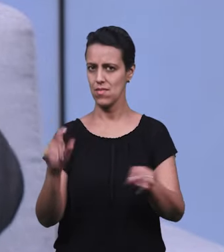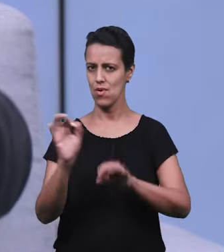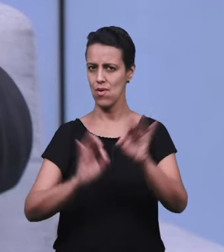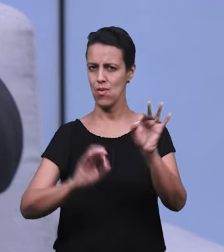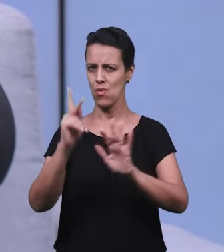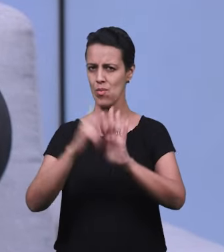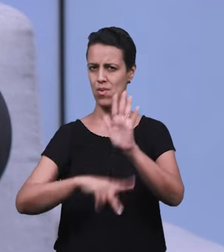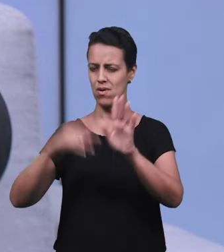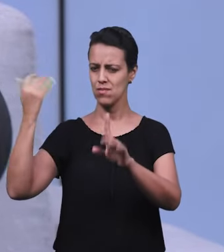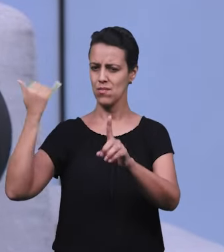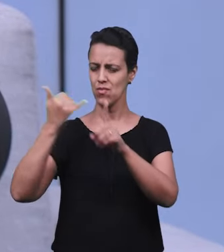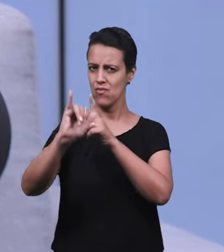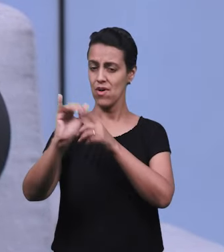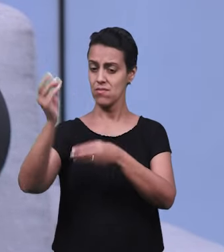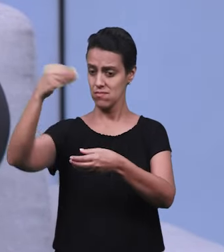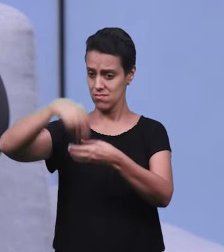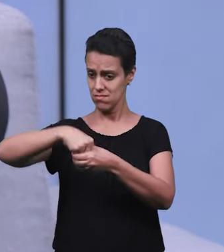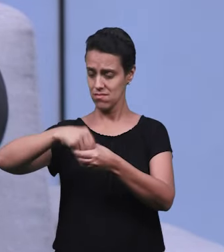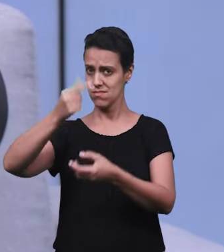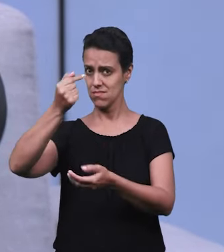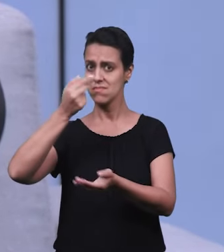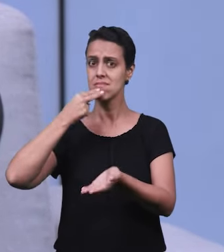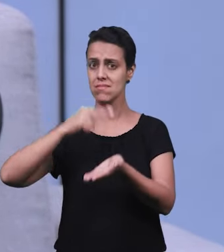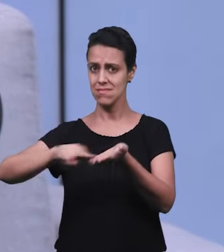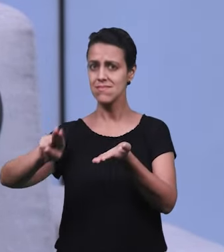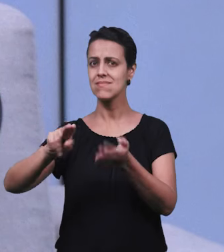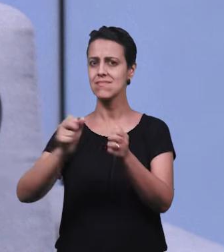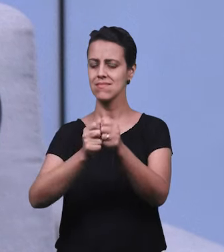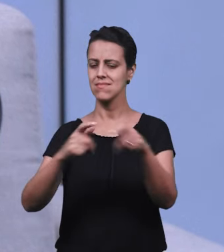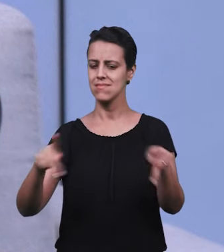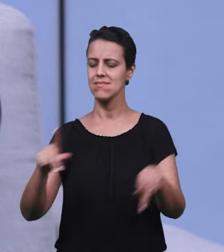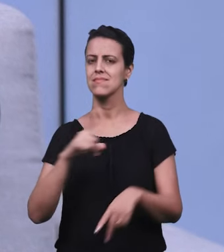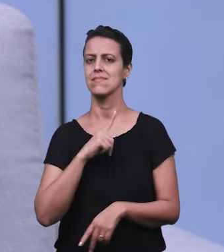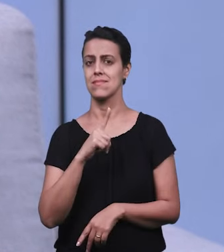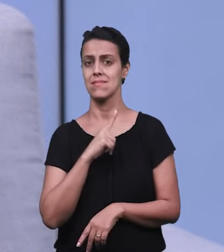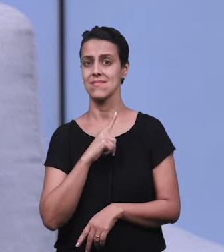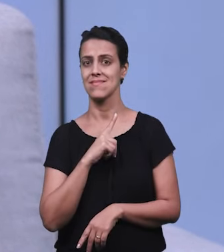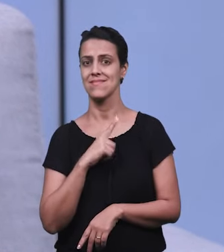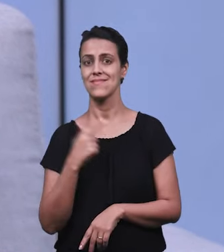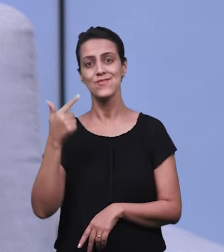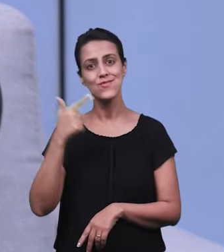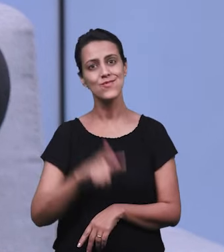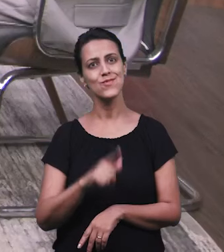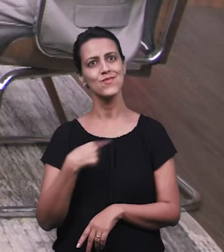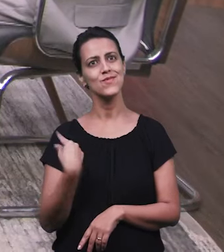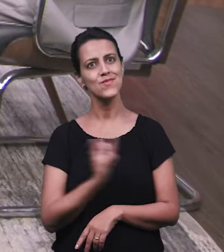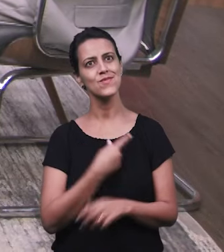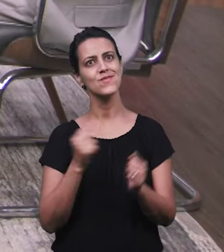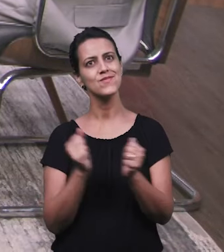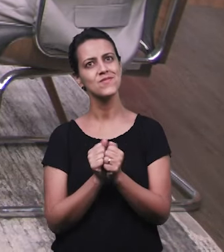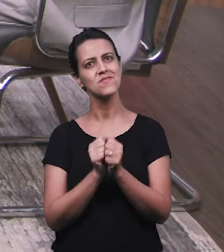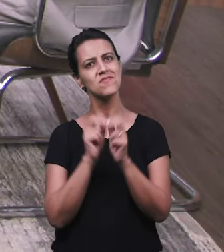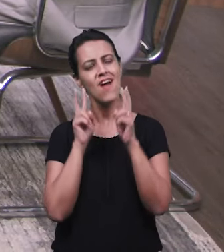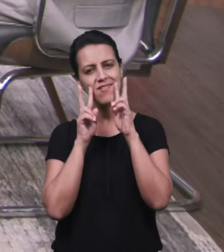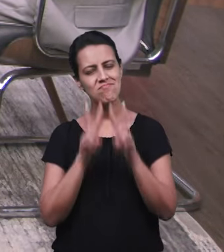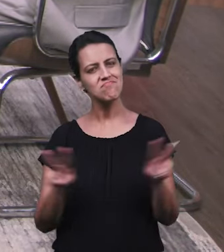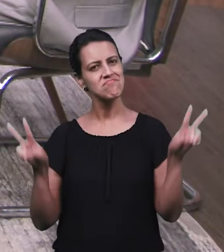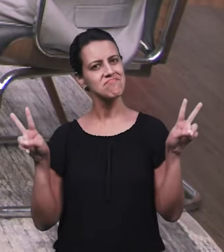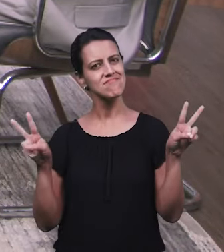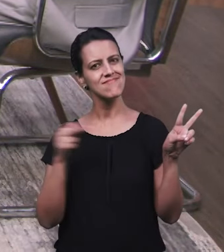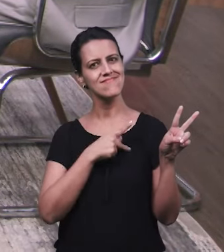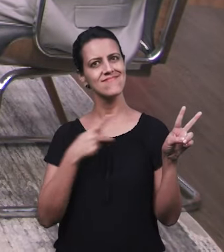está contido nas 7 cartas do Apocalipse. E mais uma vez estamos juntos para discutir sobre esse assunto, e agora você vê os pastores que